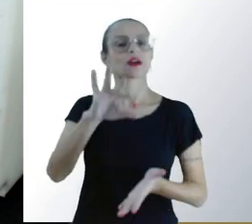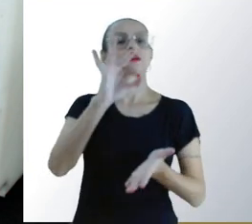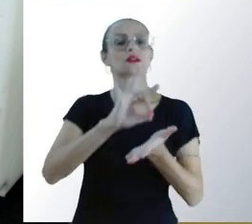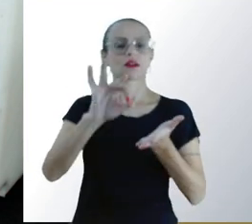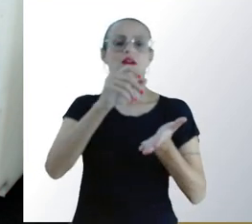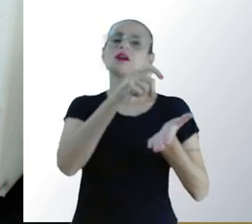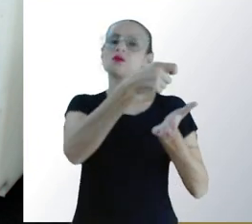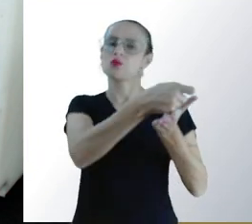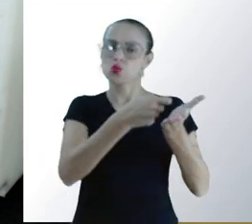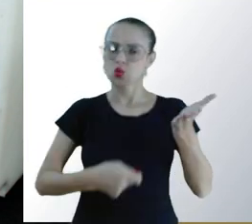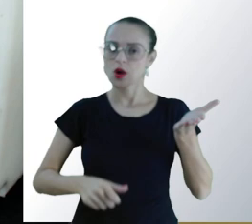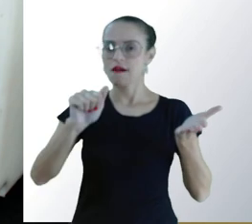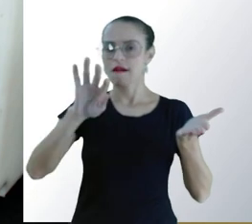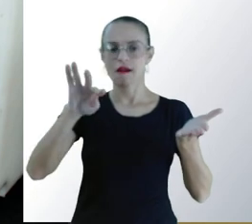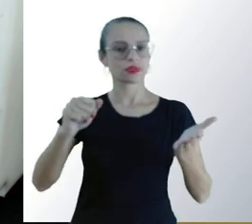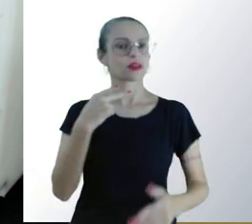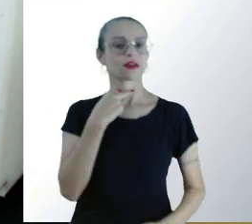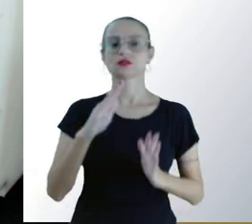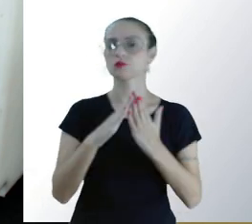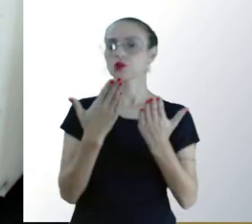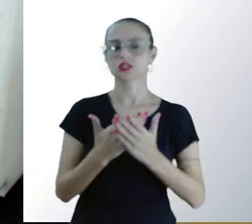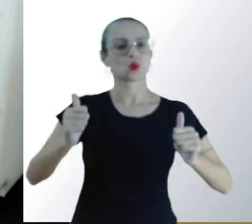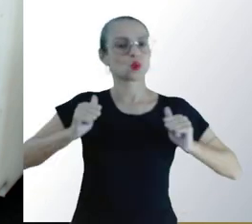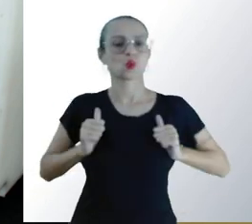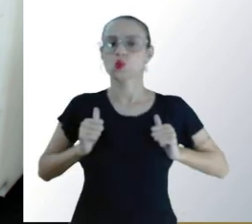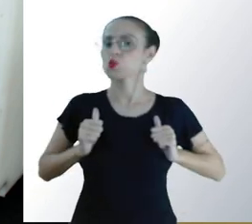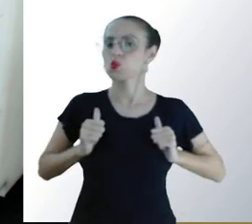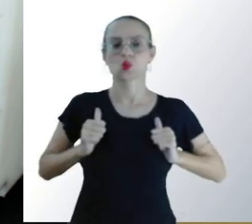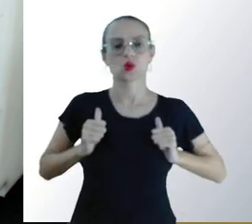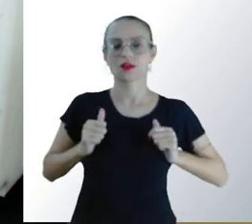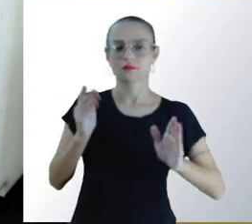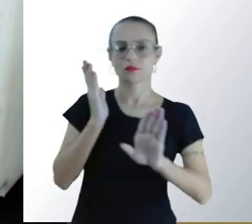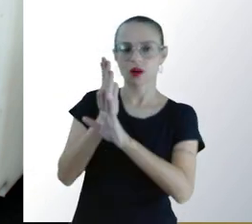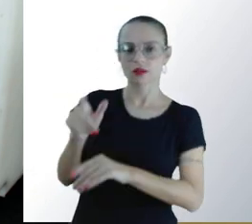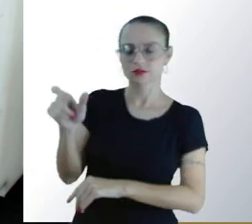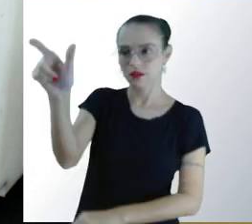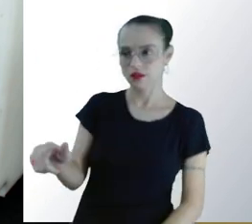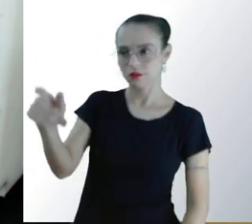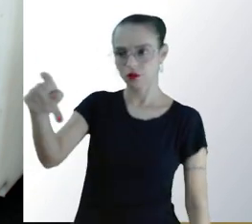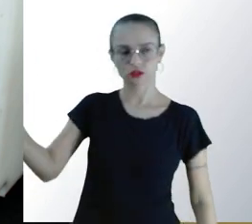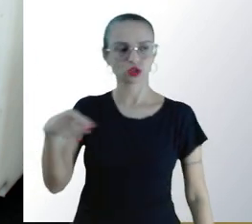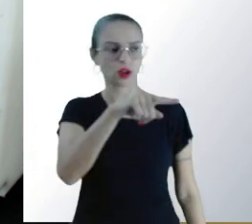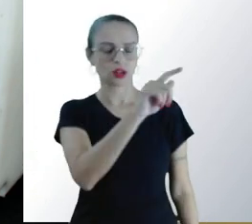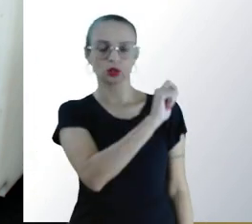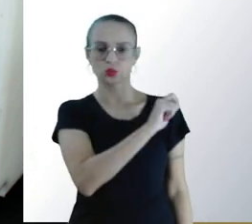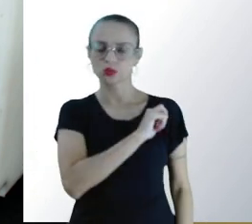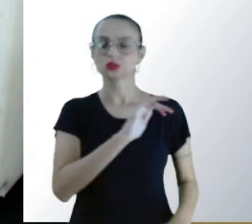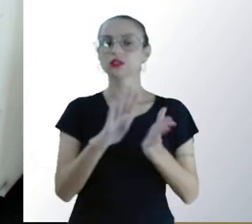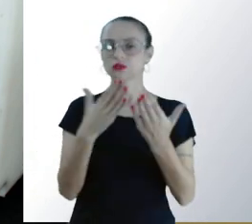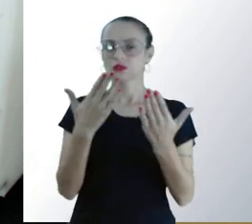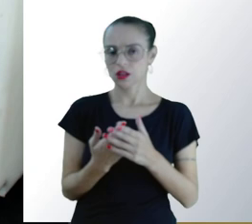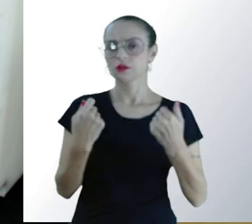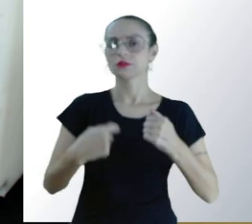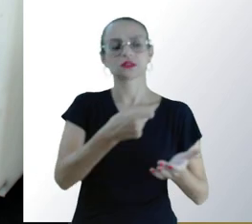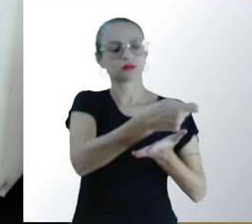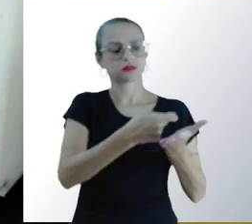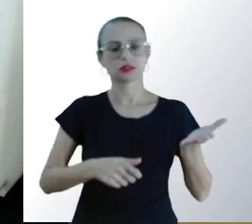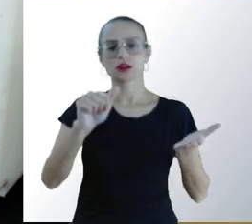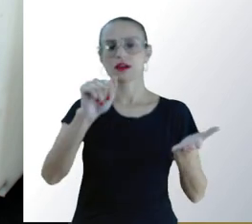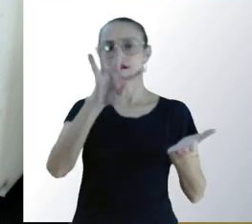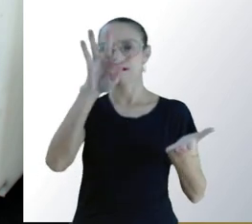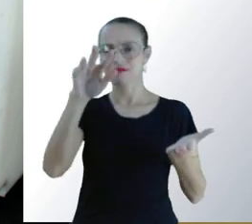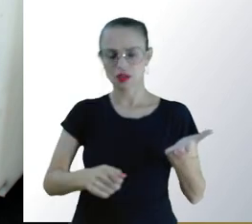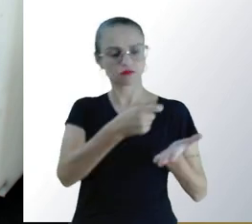ata, a escola não pode se omitir nesse caso, tratando de professor e estudante, a escola vai fazer uma ata, vai abrir um